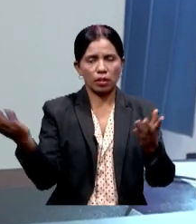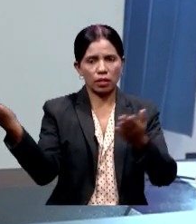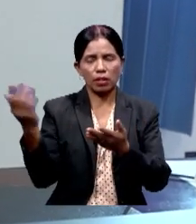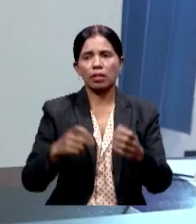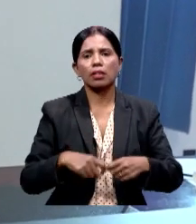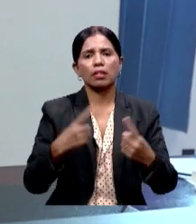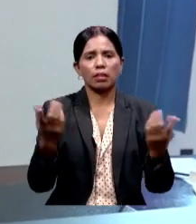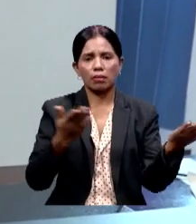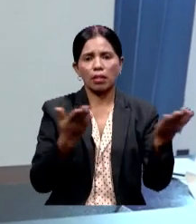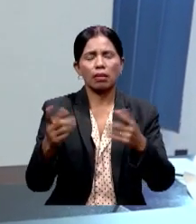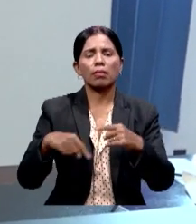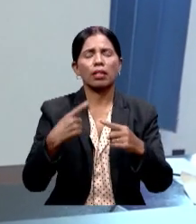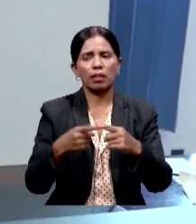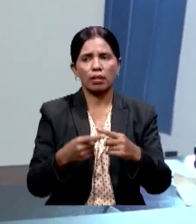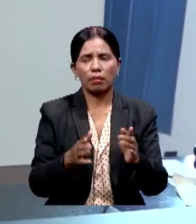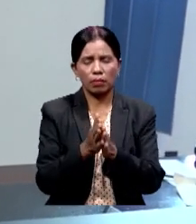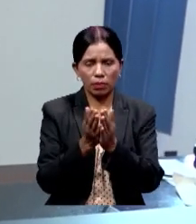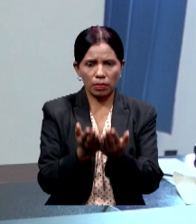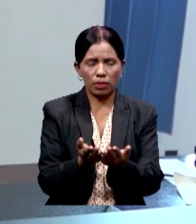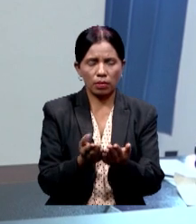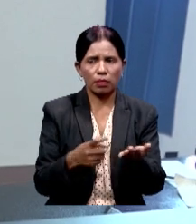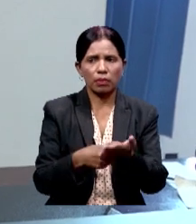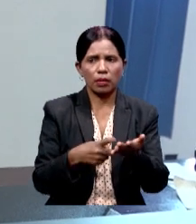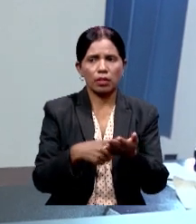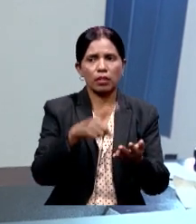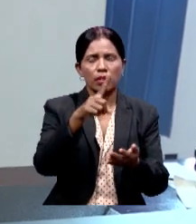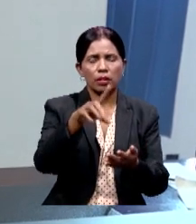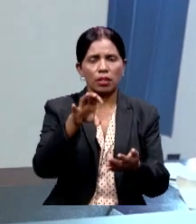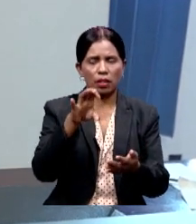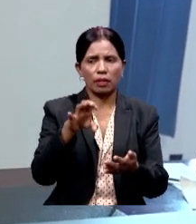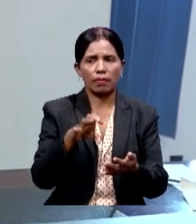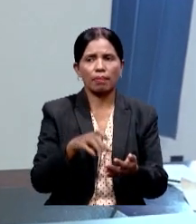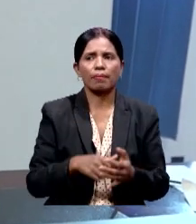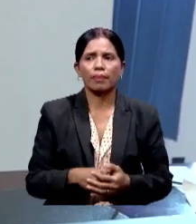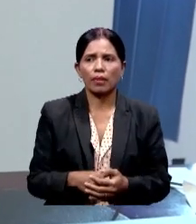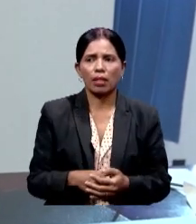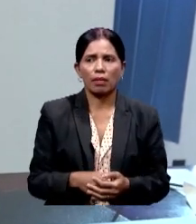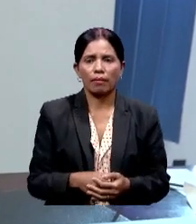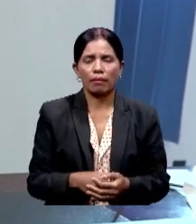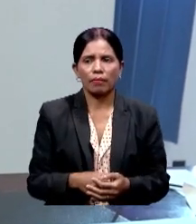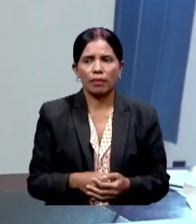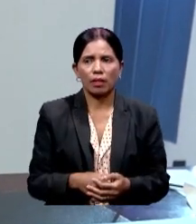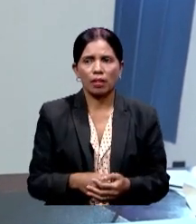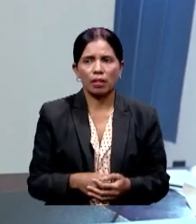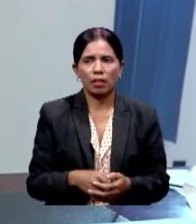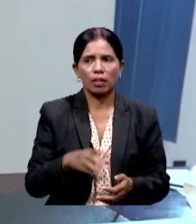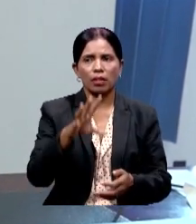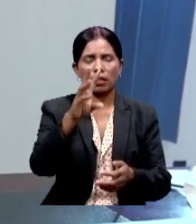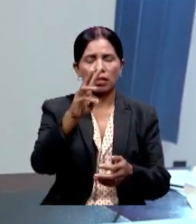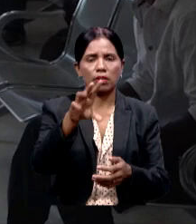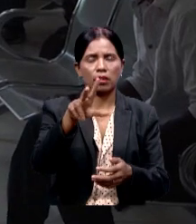ir. Passaporte já é lá, ona. 700, né? Se não morrer da cento e tal, né? 700, né? Se ele